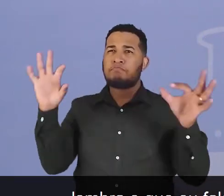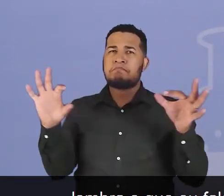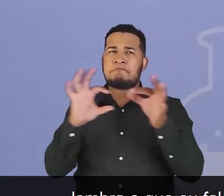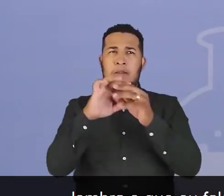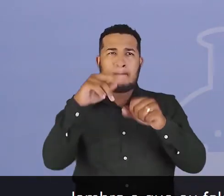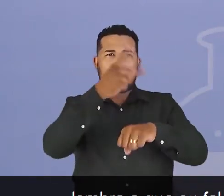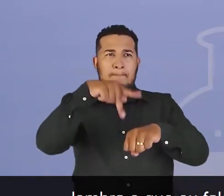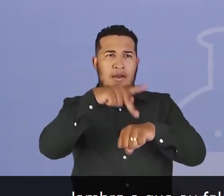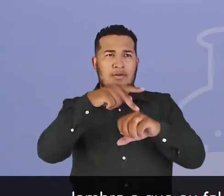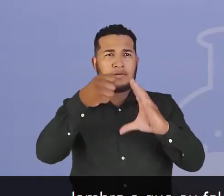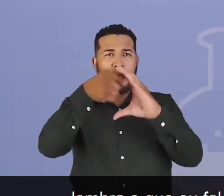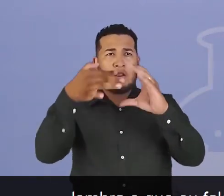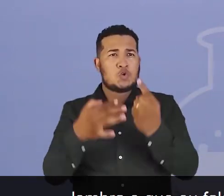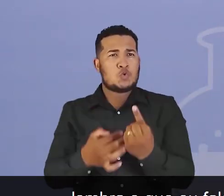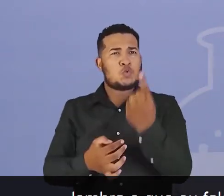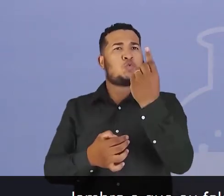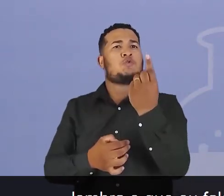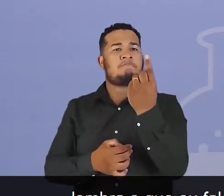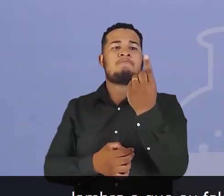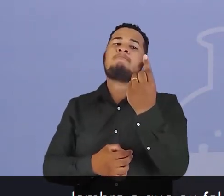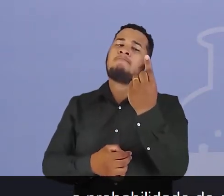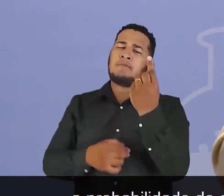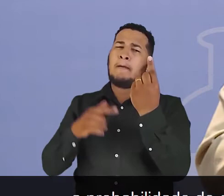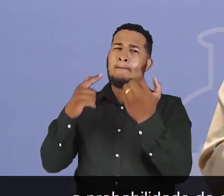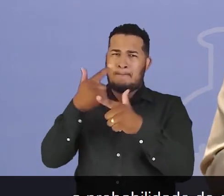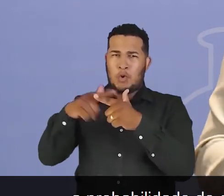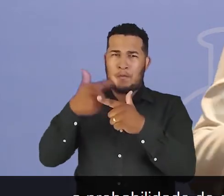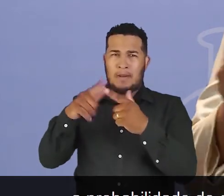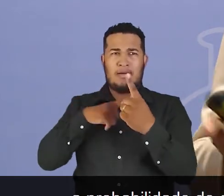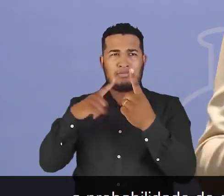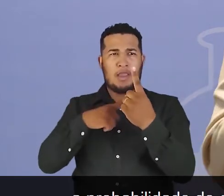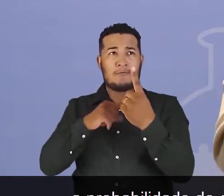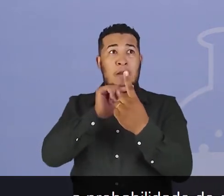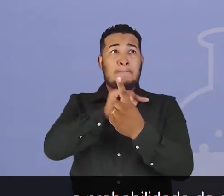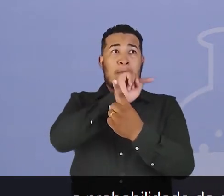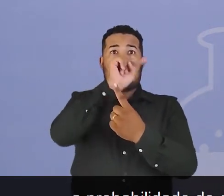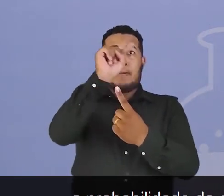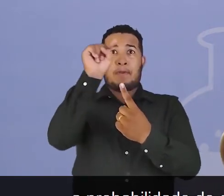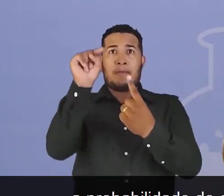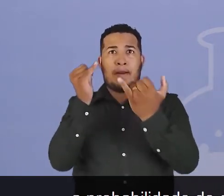com um país com uma característica, a probabilidade